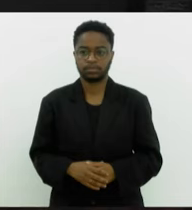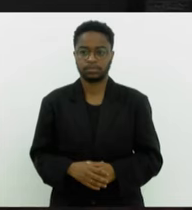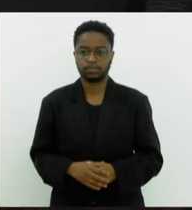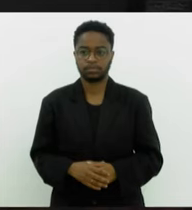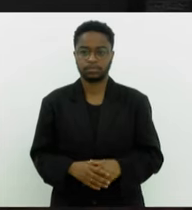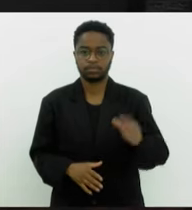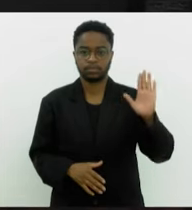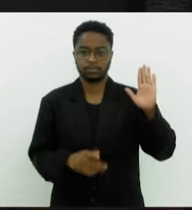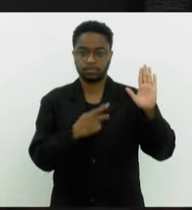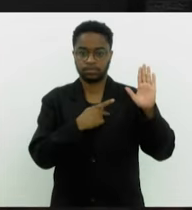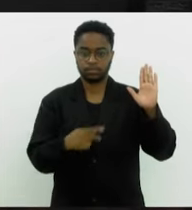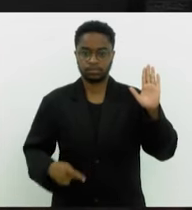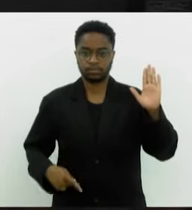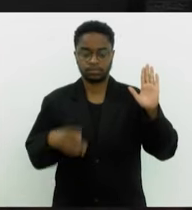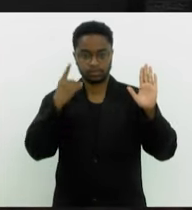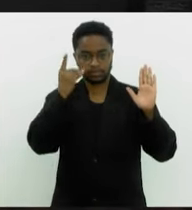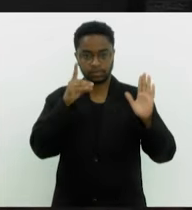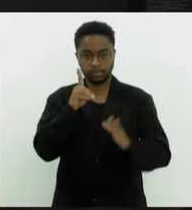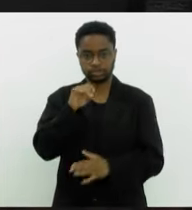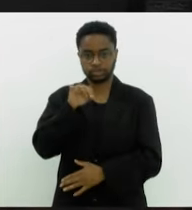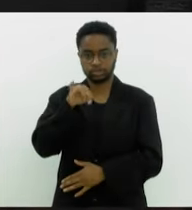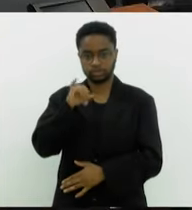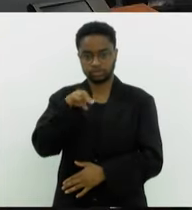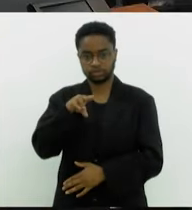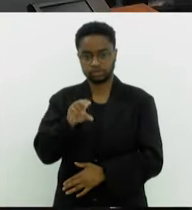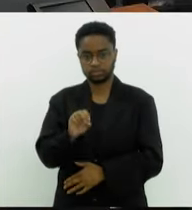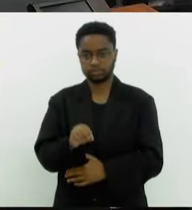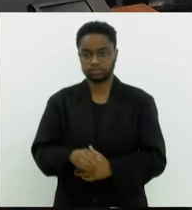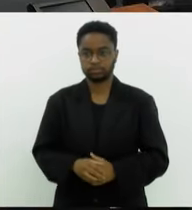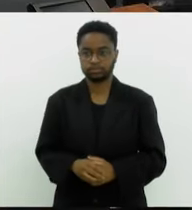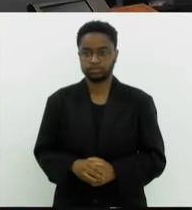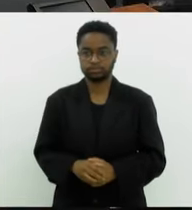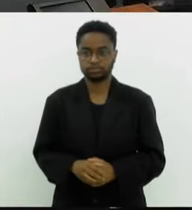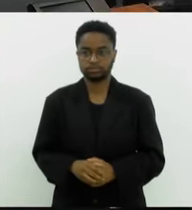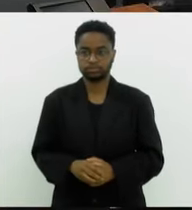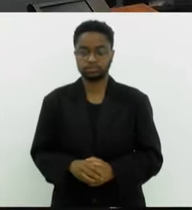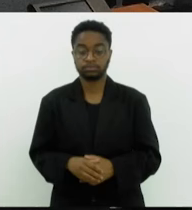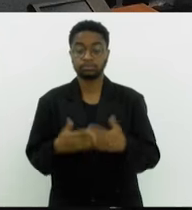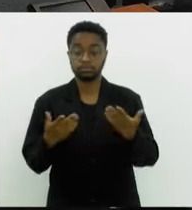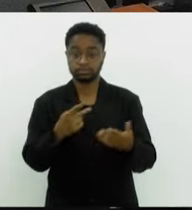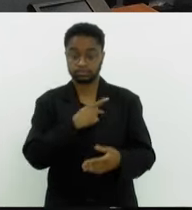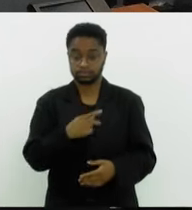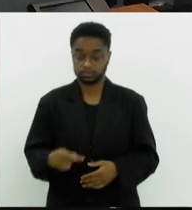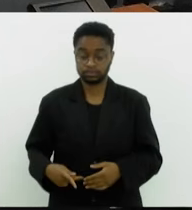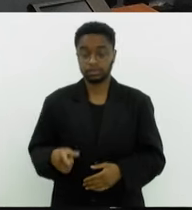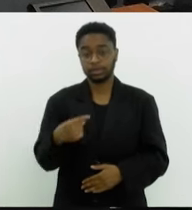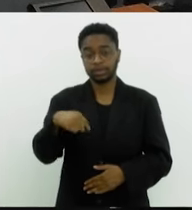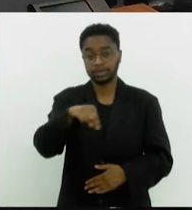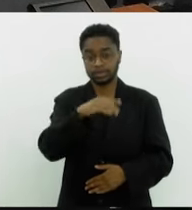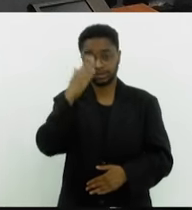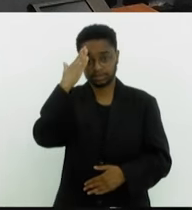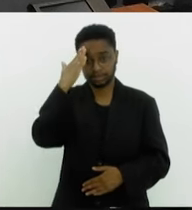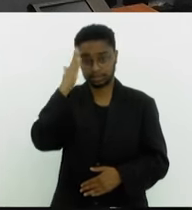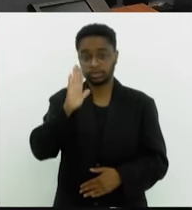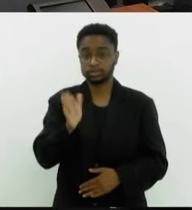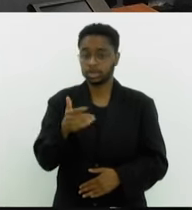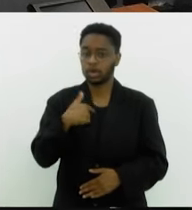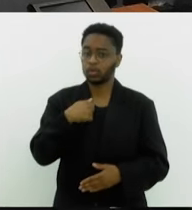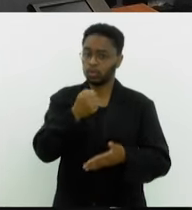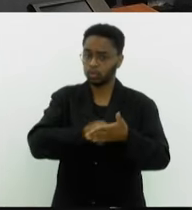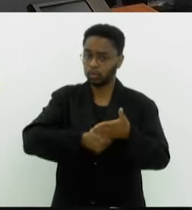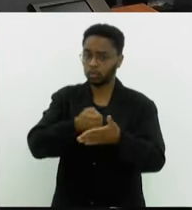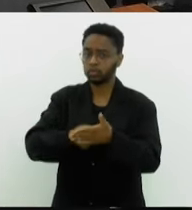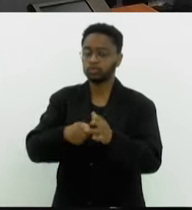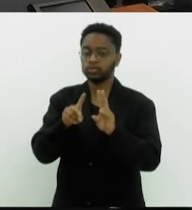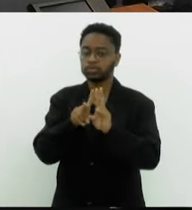presidente. Deputado Dino. Senhor presidente, todos sabem o quanto eu luto pela questão